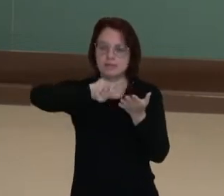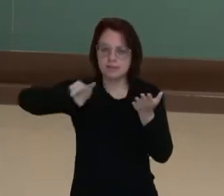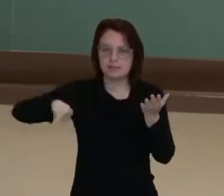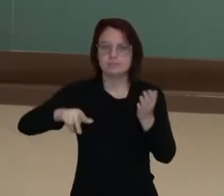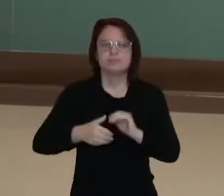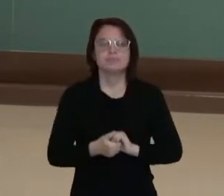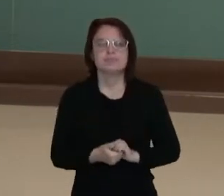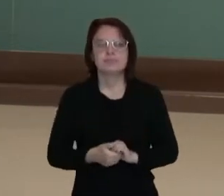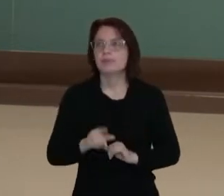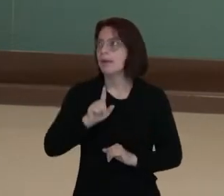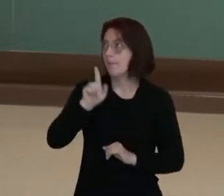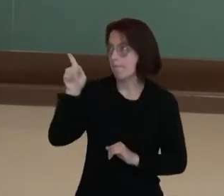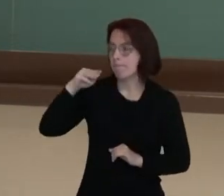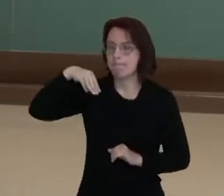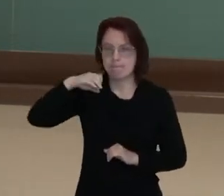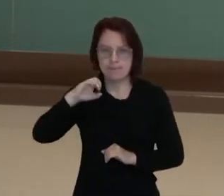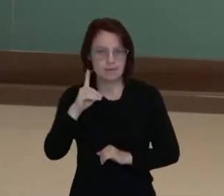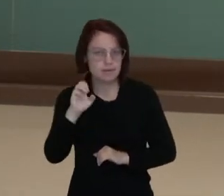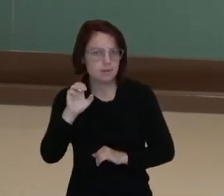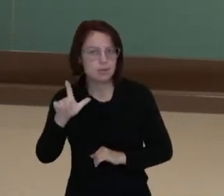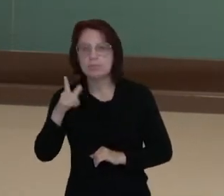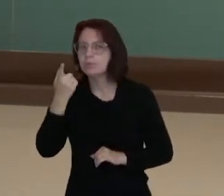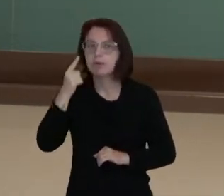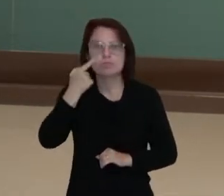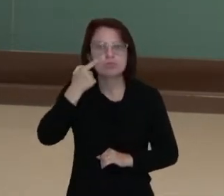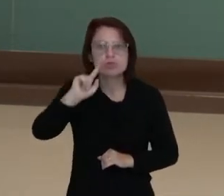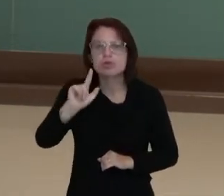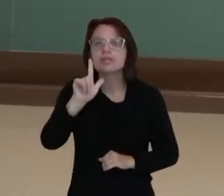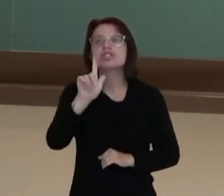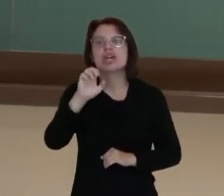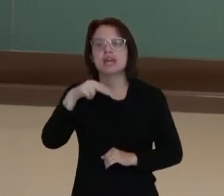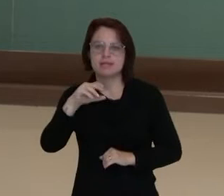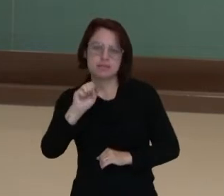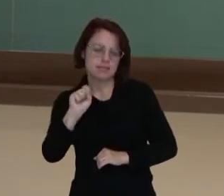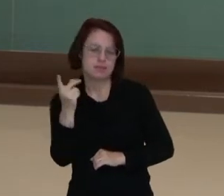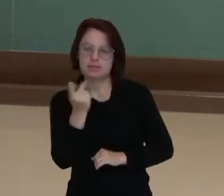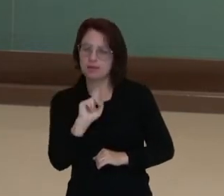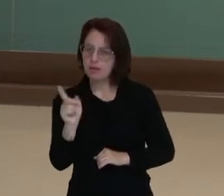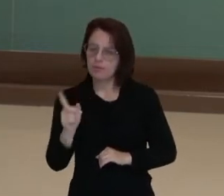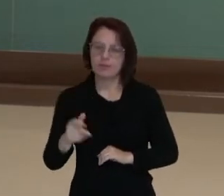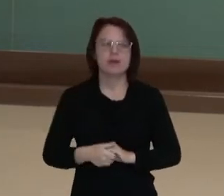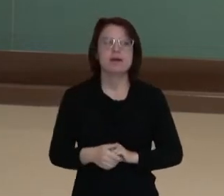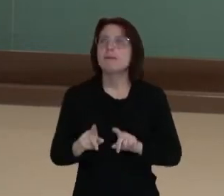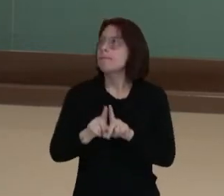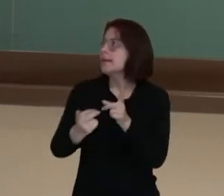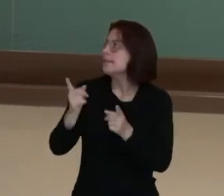não descobriu os genes, né, ele não se conhecia isso ainda, mas ele foi um dos que,